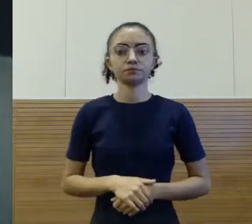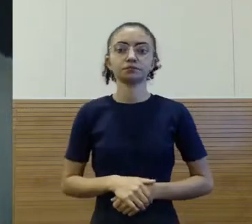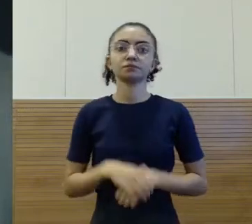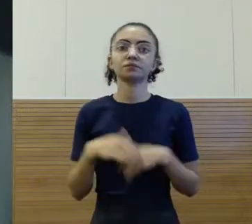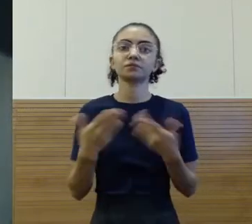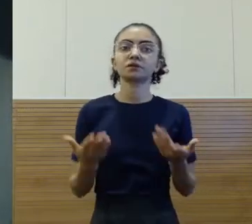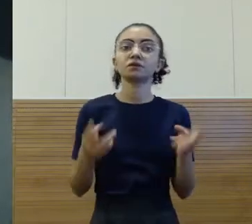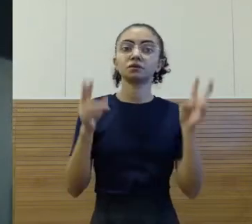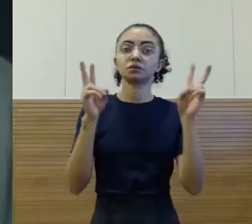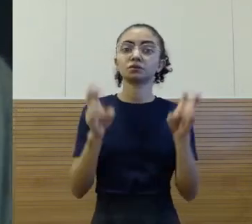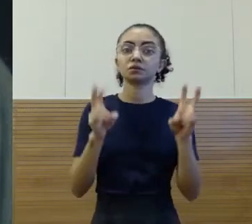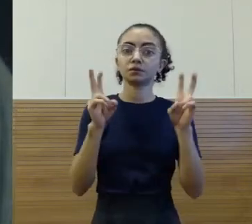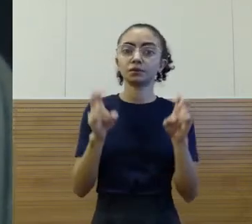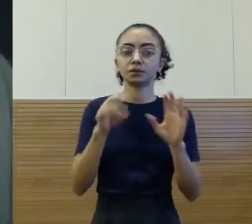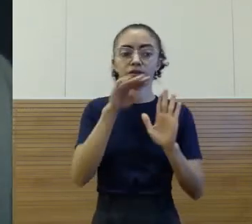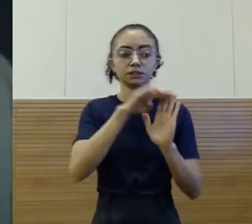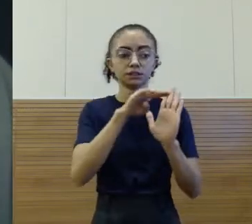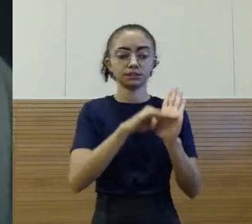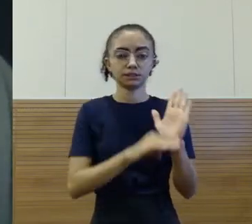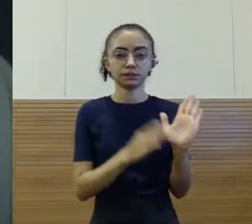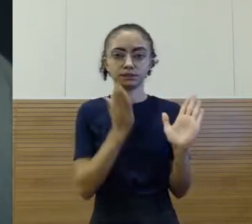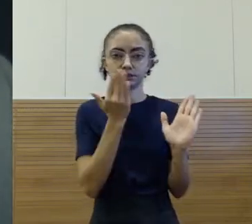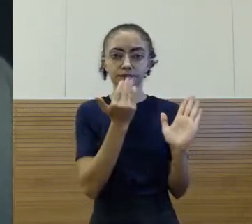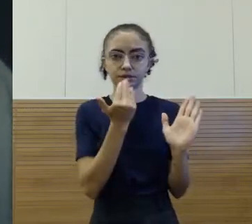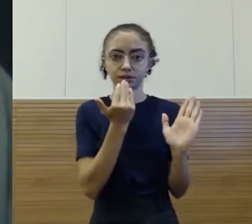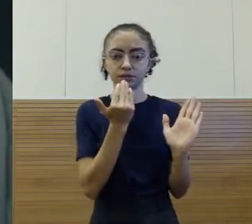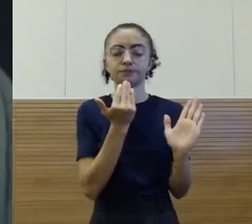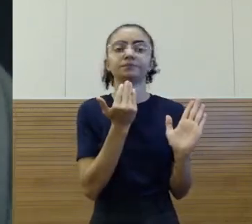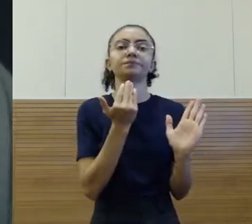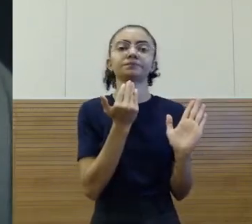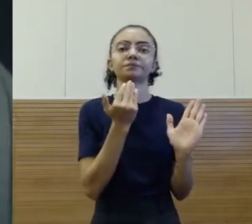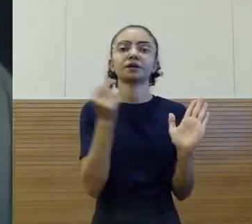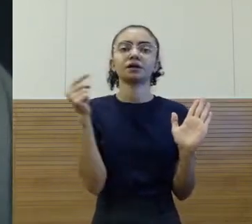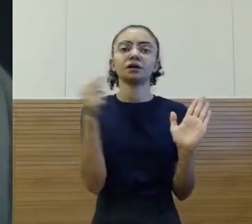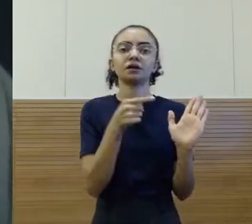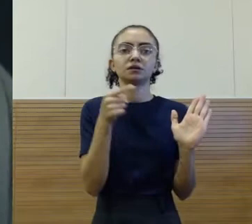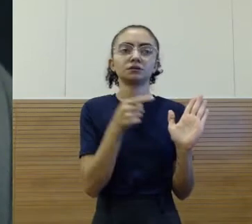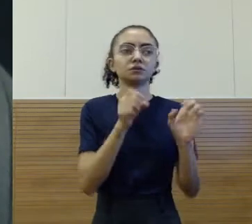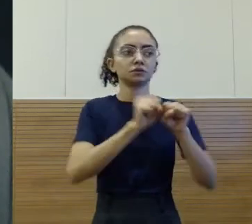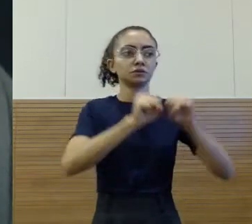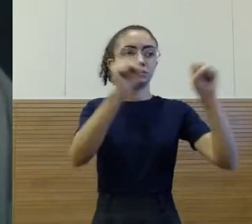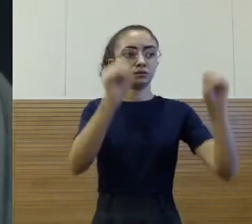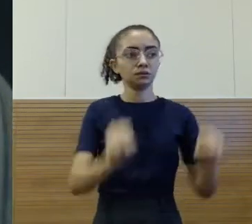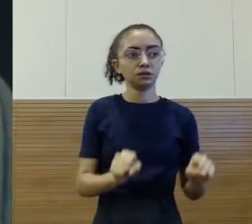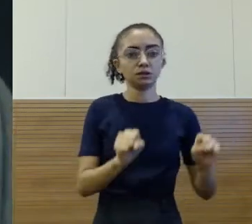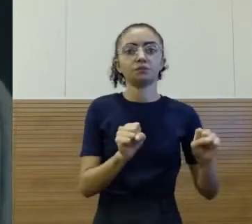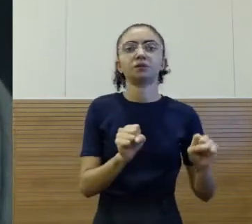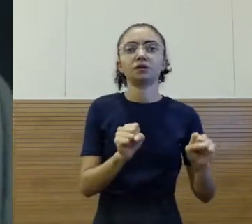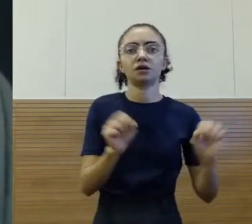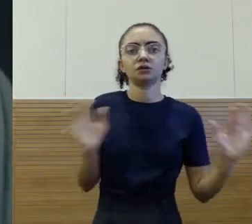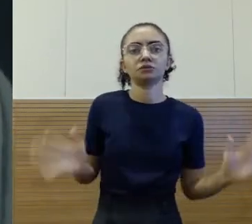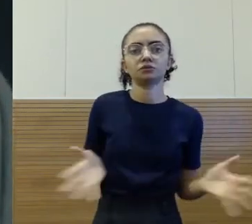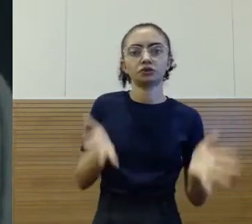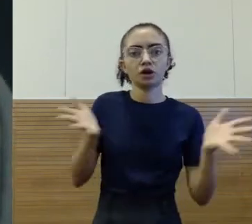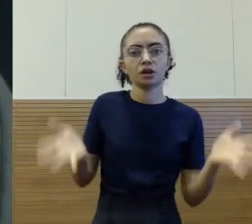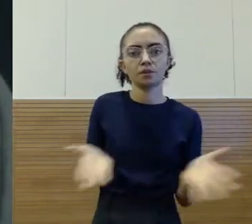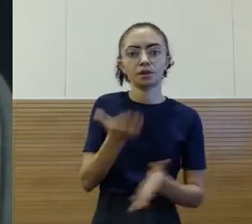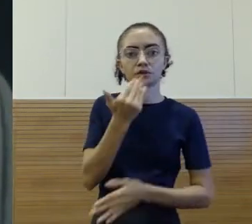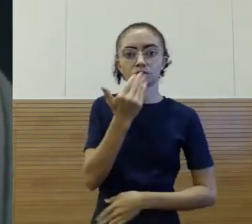sobre os guias alimentares como indutores de sistemas alimentares saudáveis e